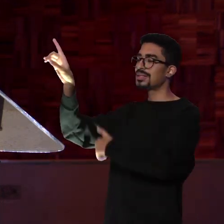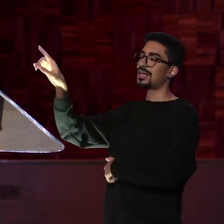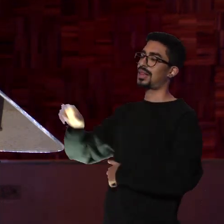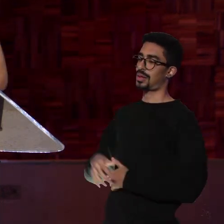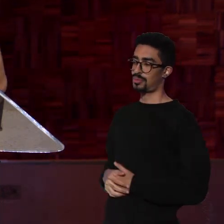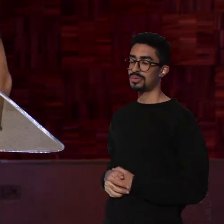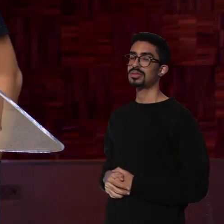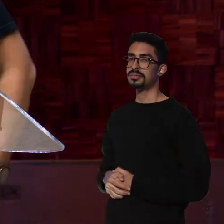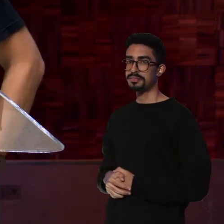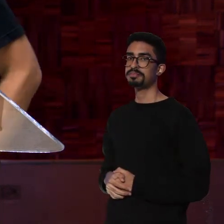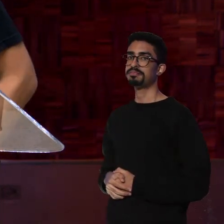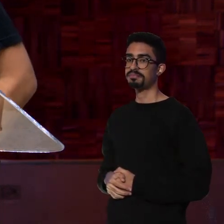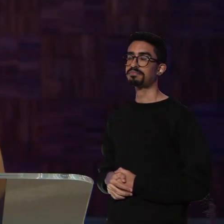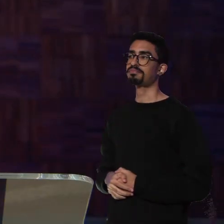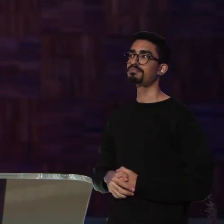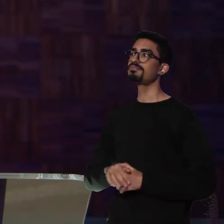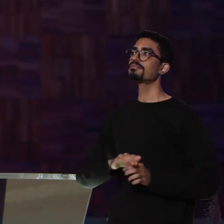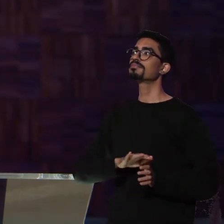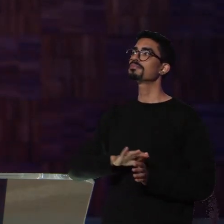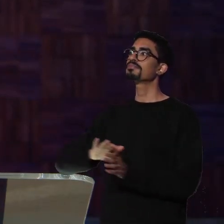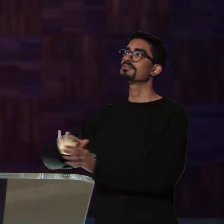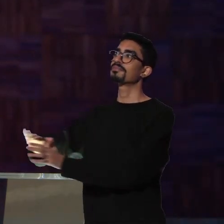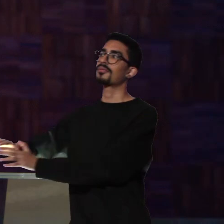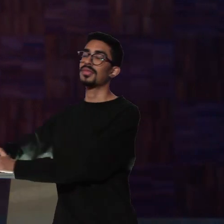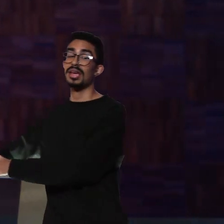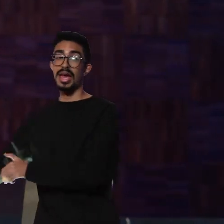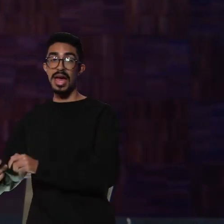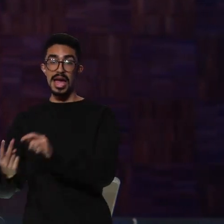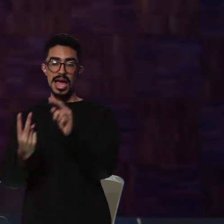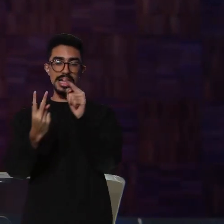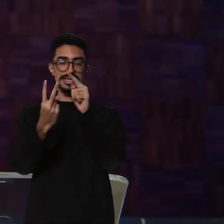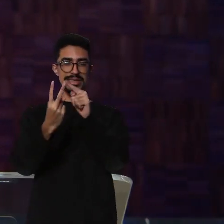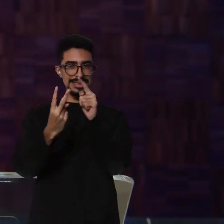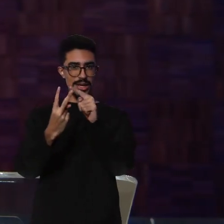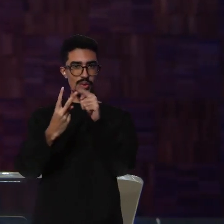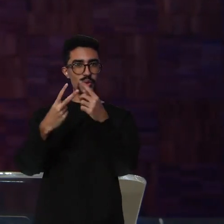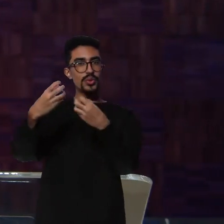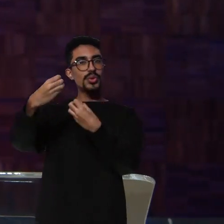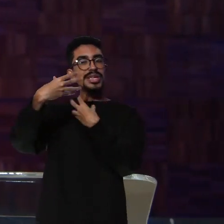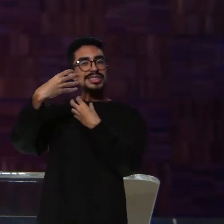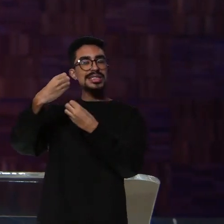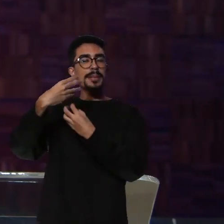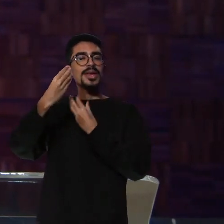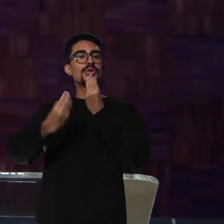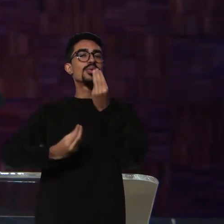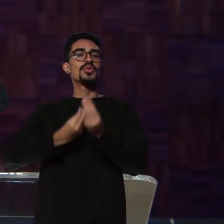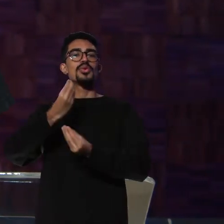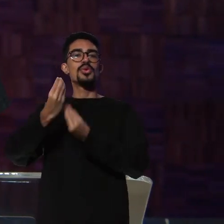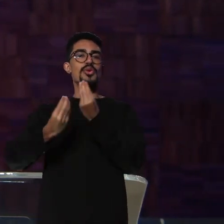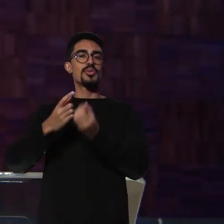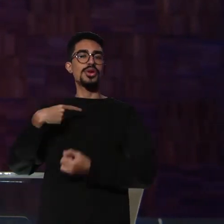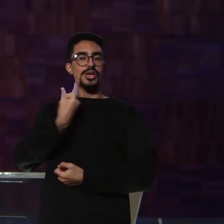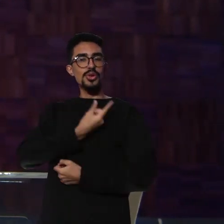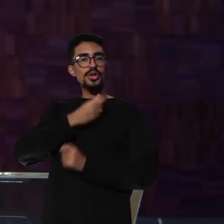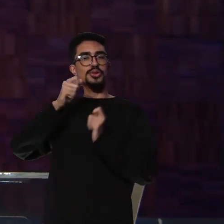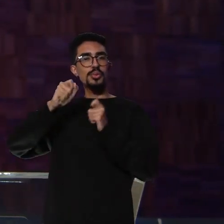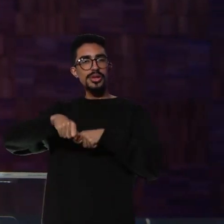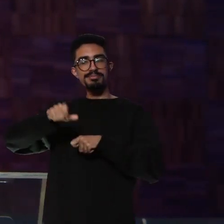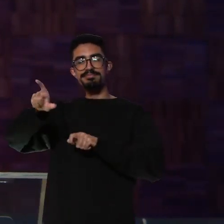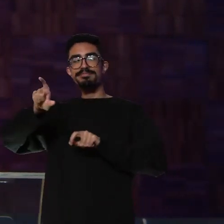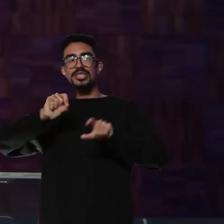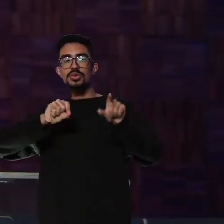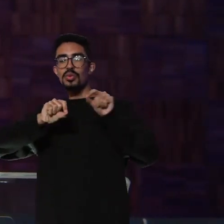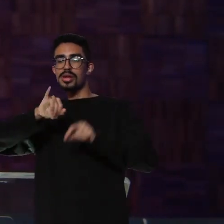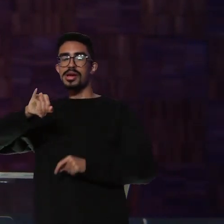Segunda maneira que esse texto nos revela para nós discernirmos as janelas de oportunidade que aparecem sobre a